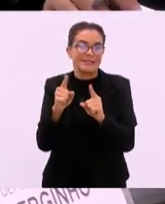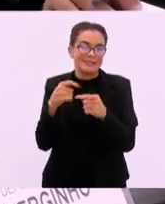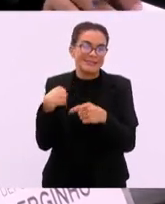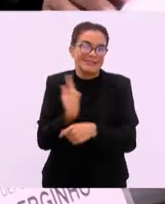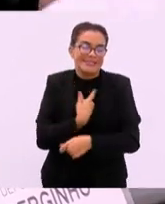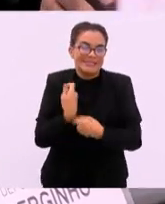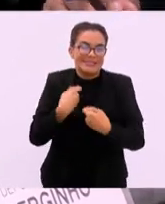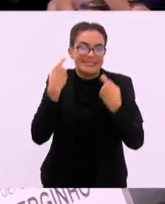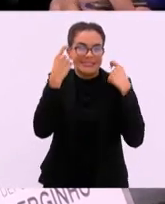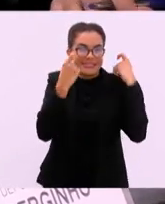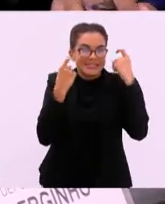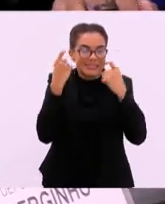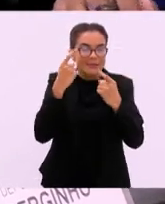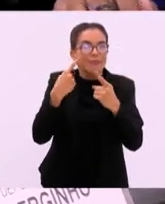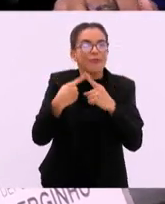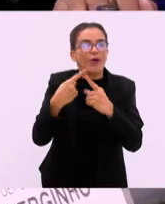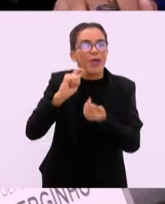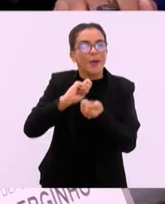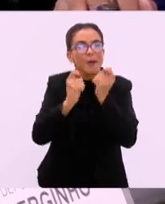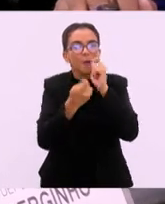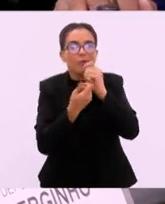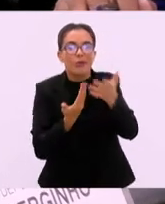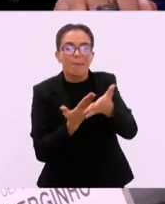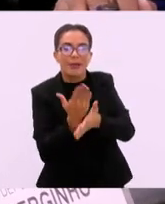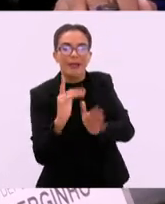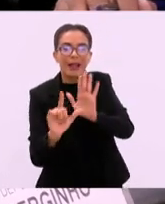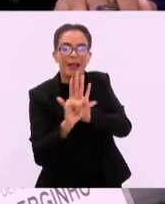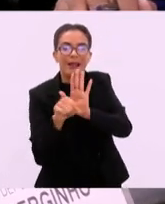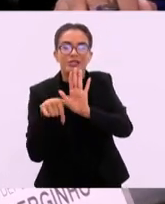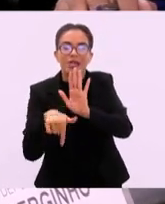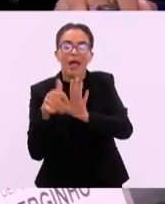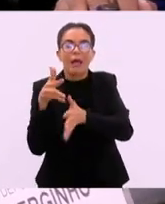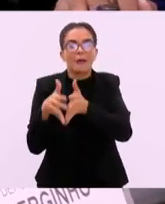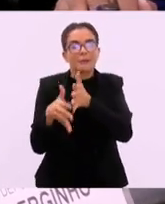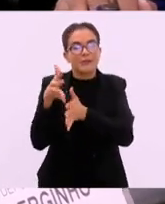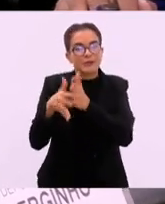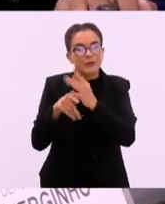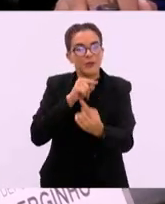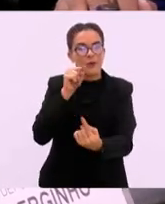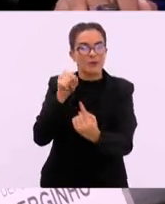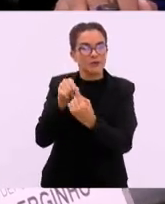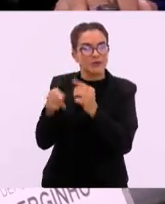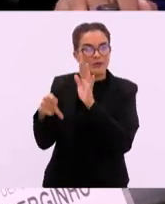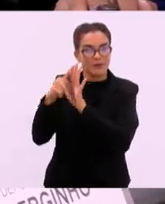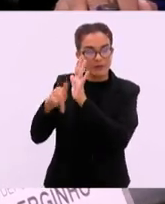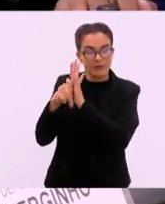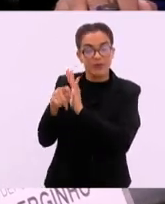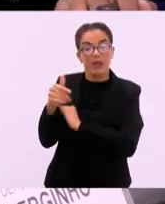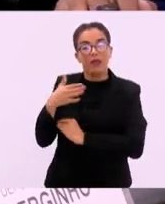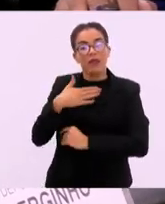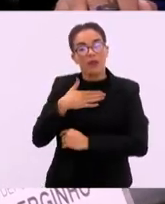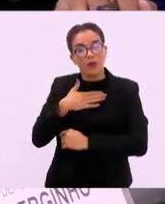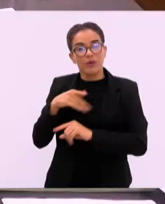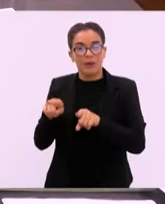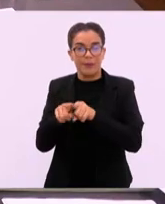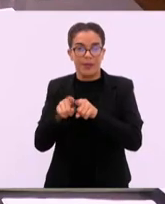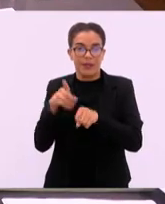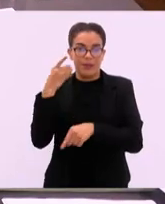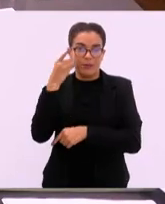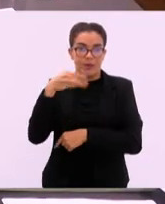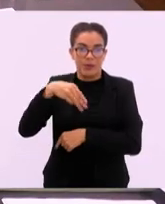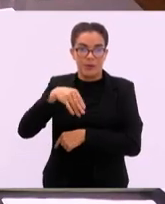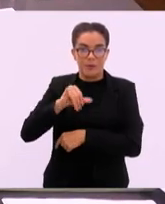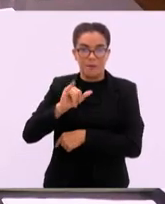preocupação de, depois que vira lei, trazer outros reflexos que prejudiquem, inclusive, a intenção do próprio projeto. O doutor Serginho, eu queria, presidente,